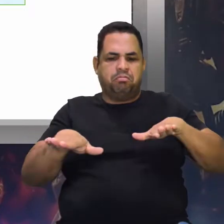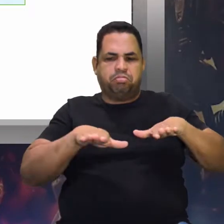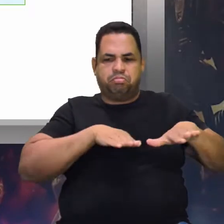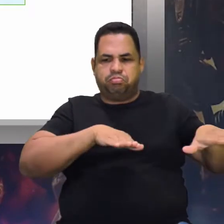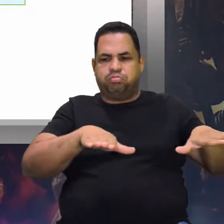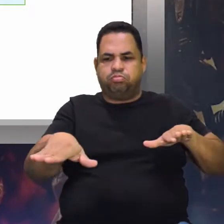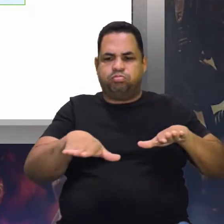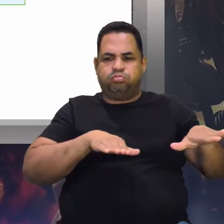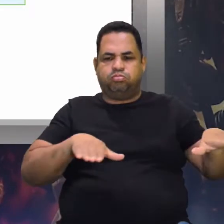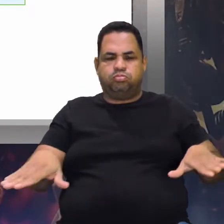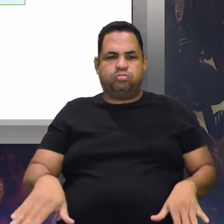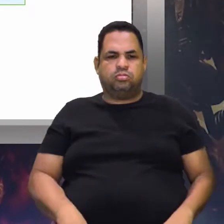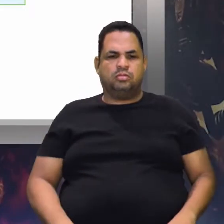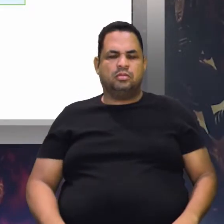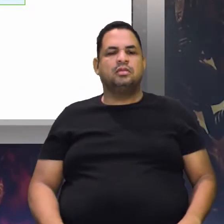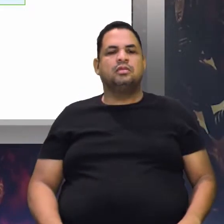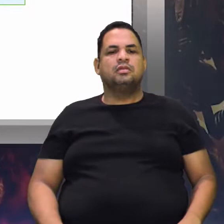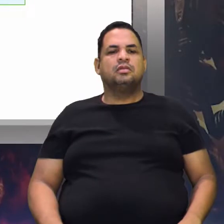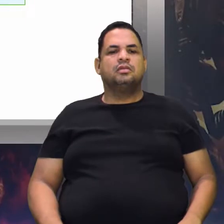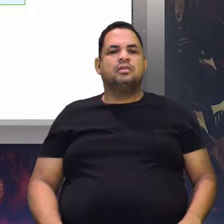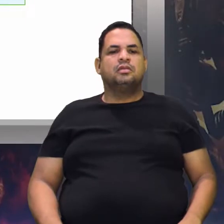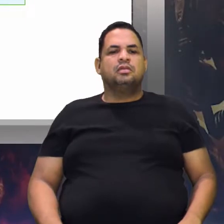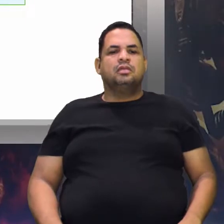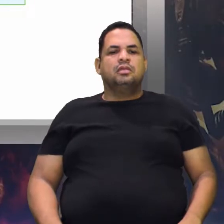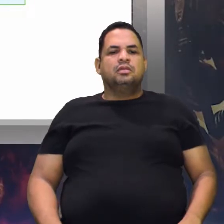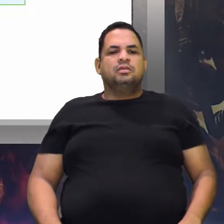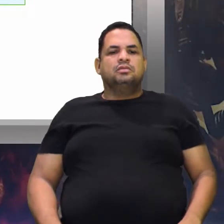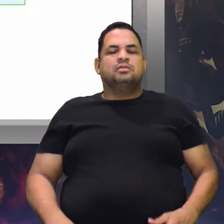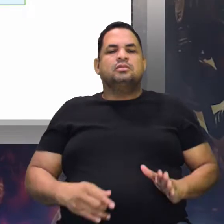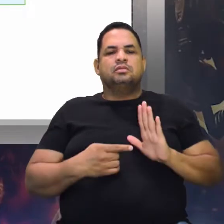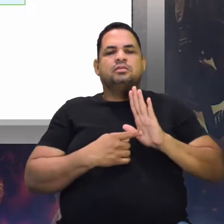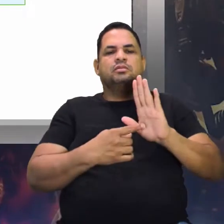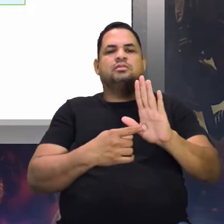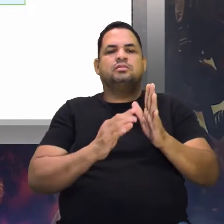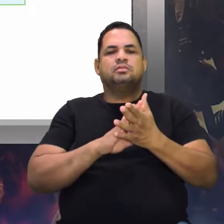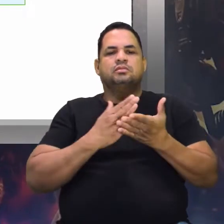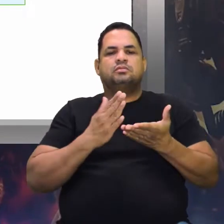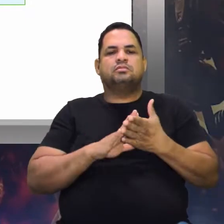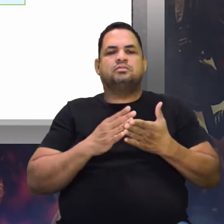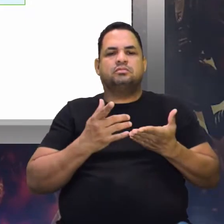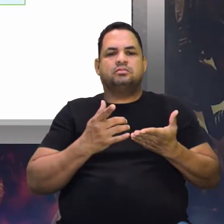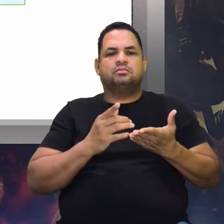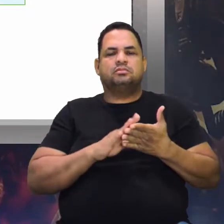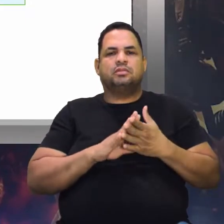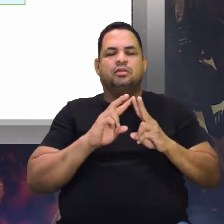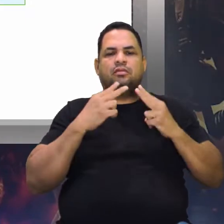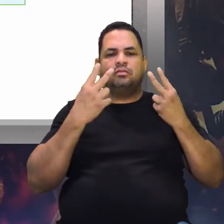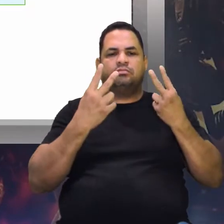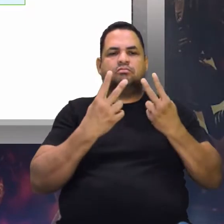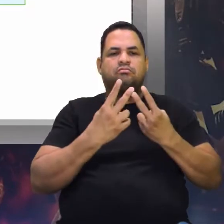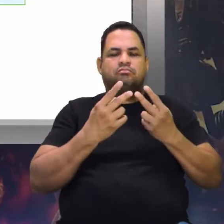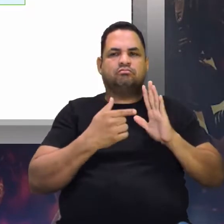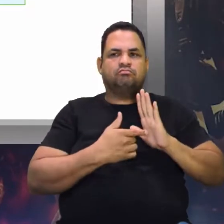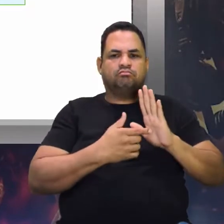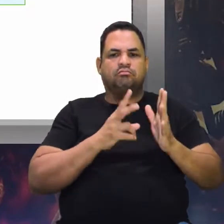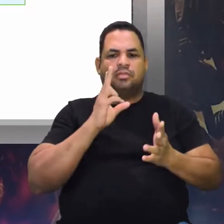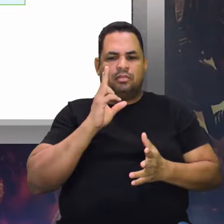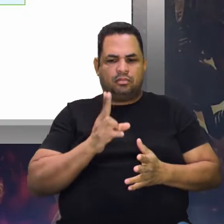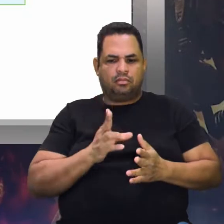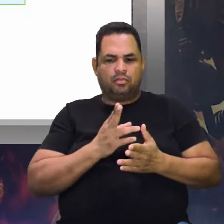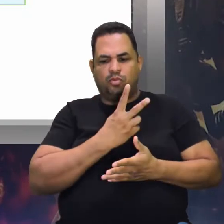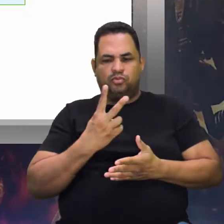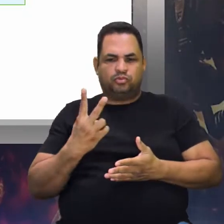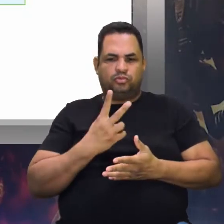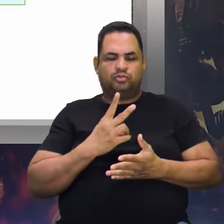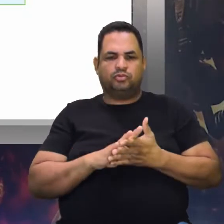nem comparação. Mas foi mostrado que ele é tanto maior em volume d'água quanto em